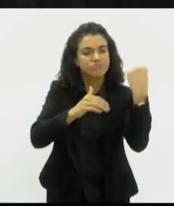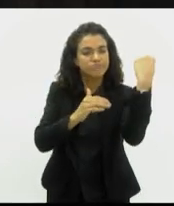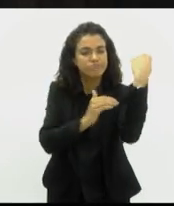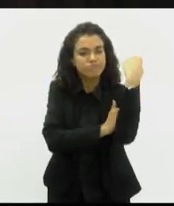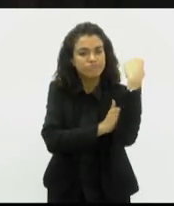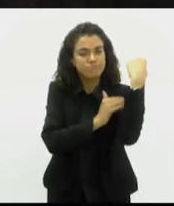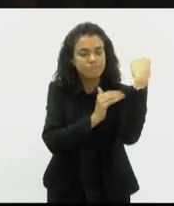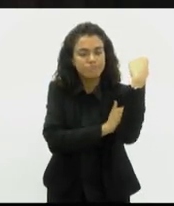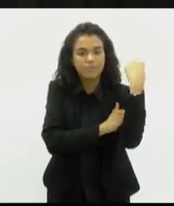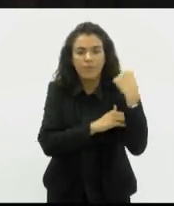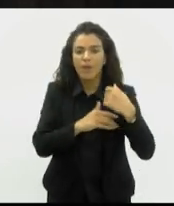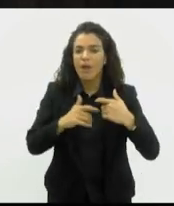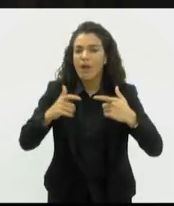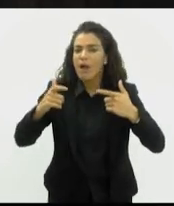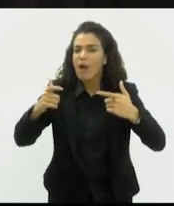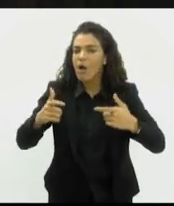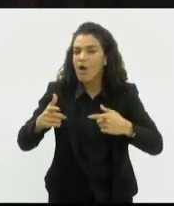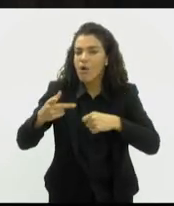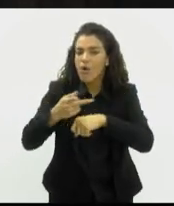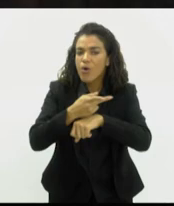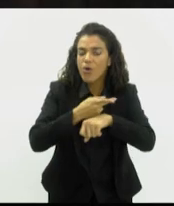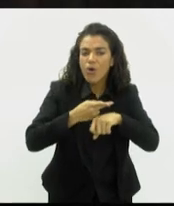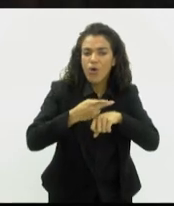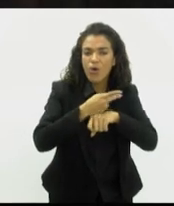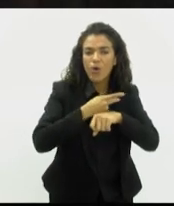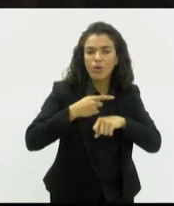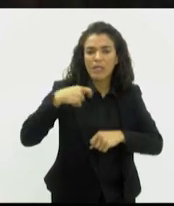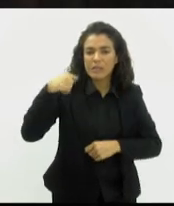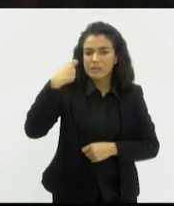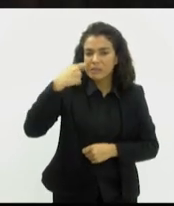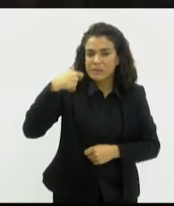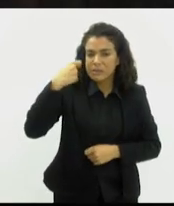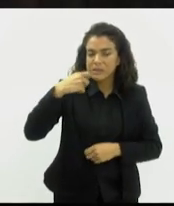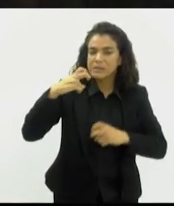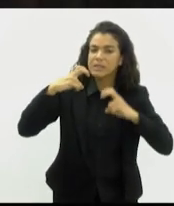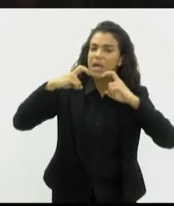feministas? Onde estão as artistas que gritavam?